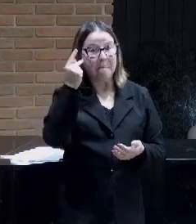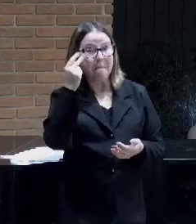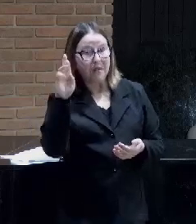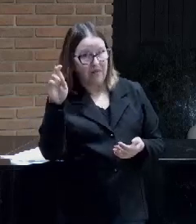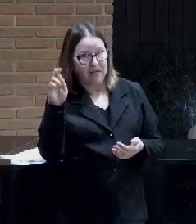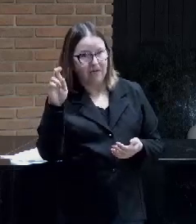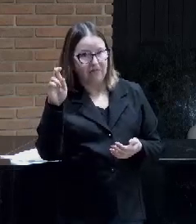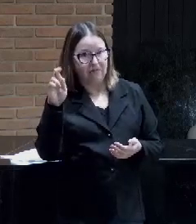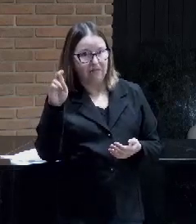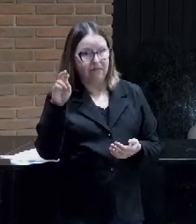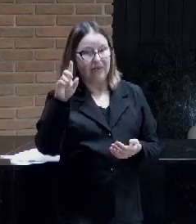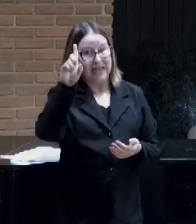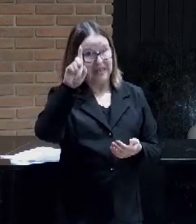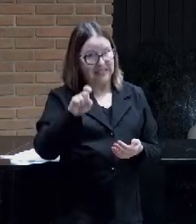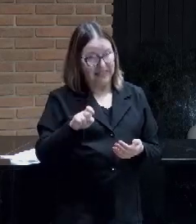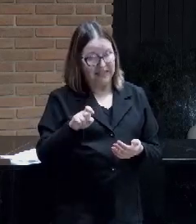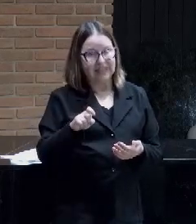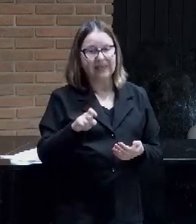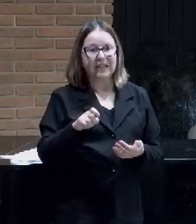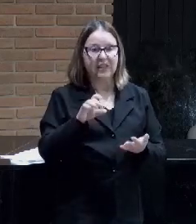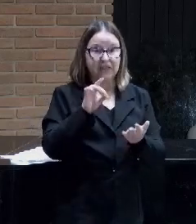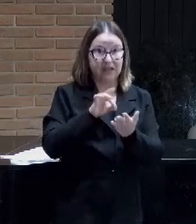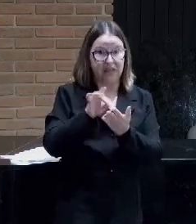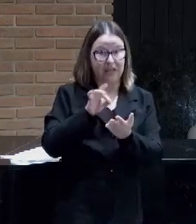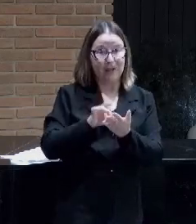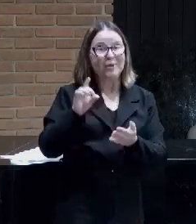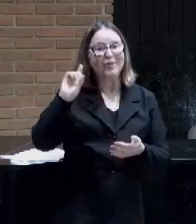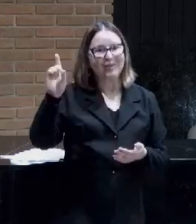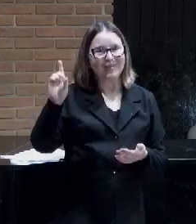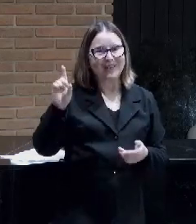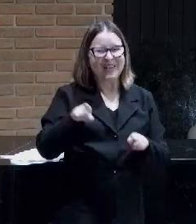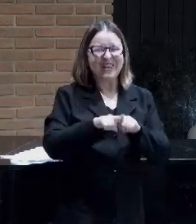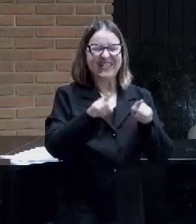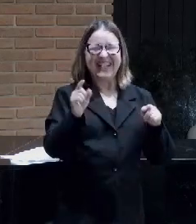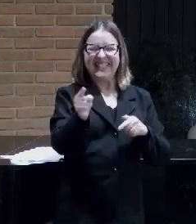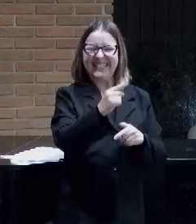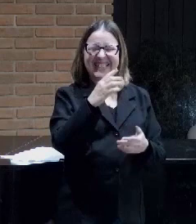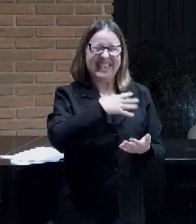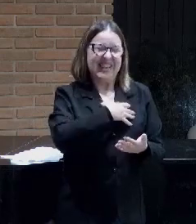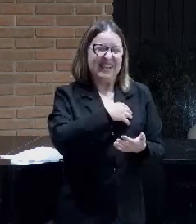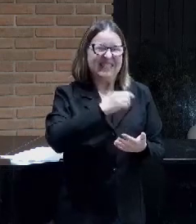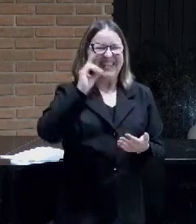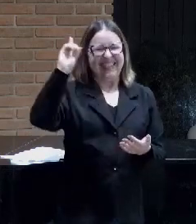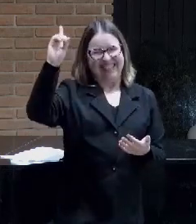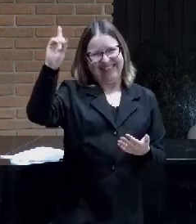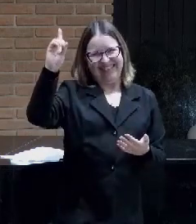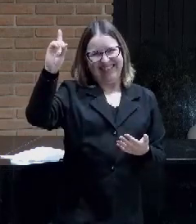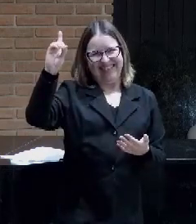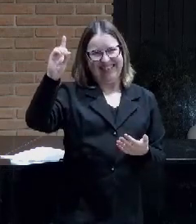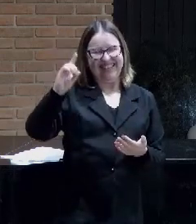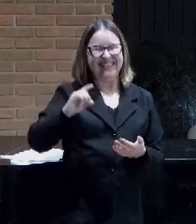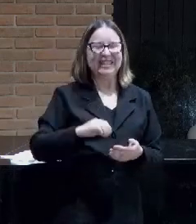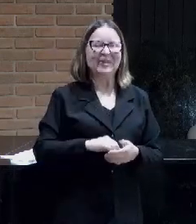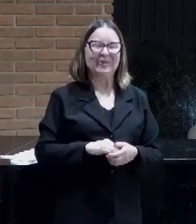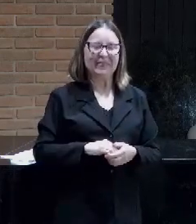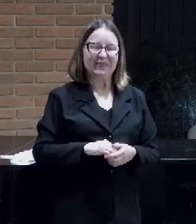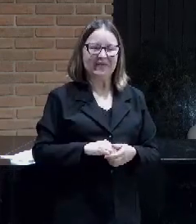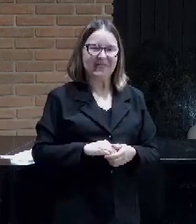ser o inimigo de Deus. Mas ainda bem que nós somos o quê? Filhos de Deus e seus amigos. Em